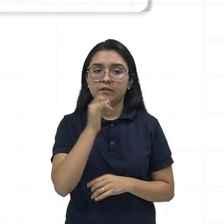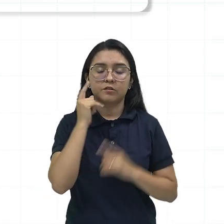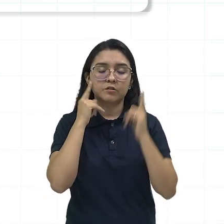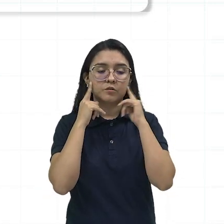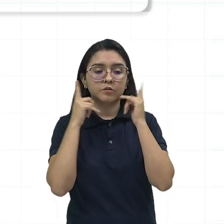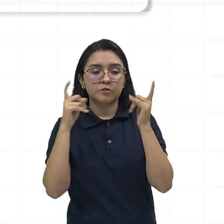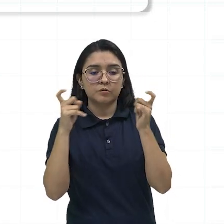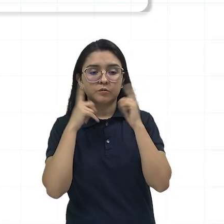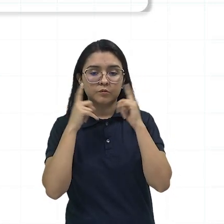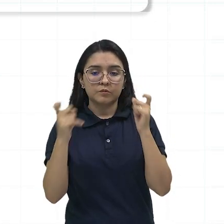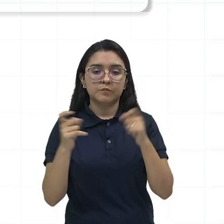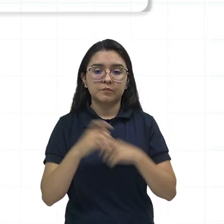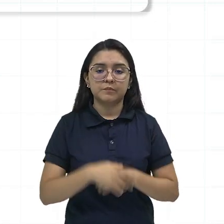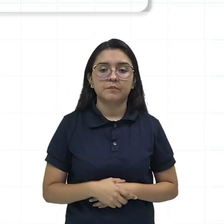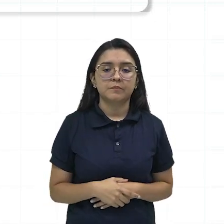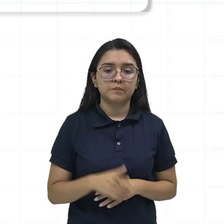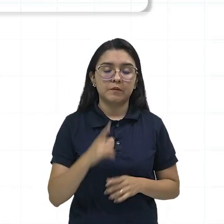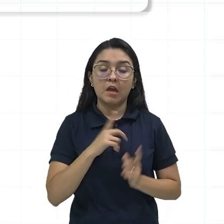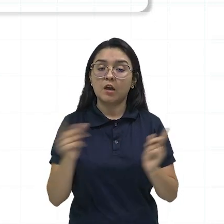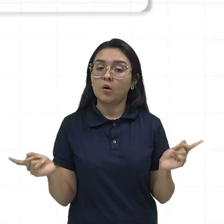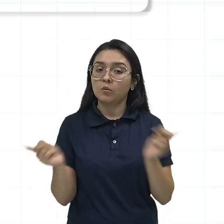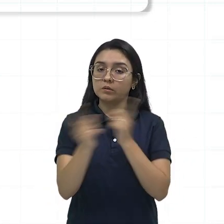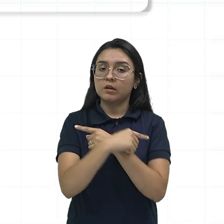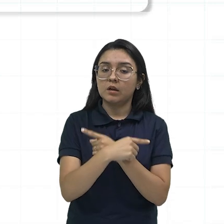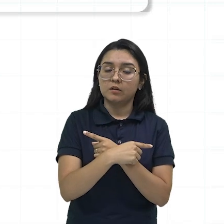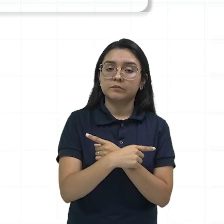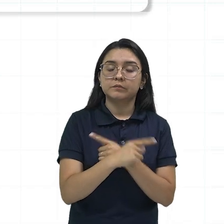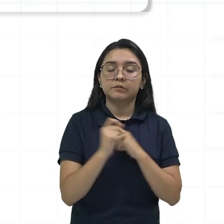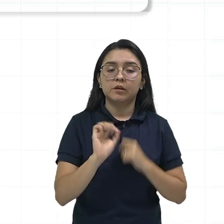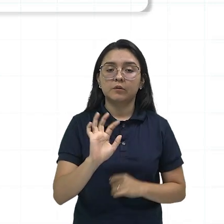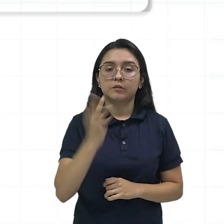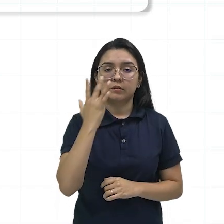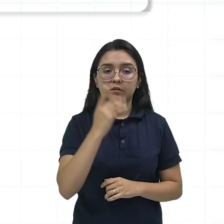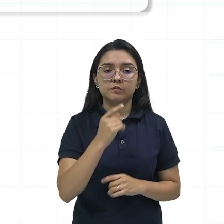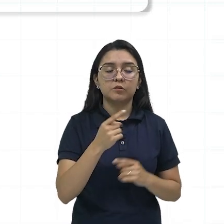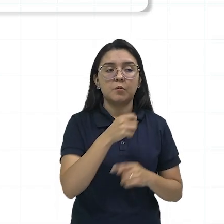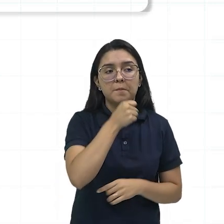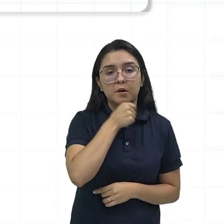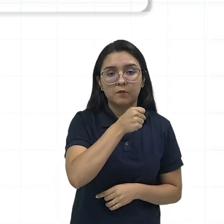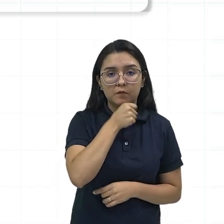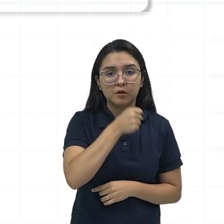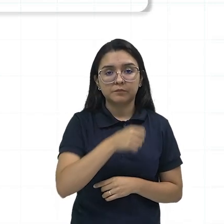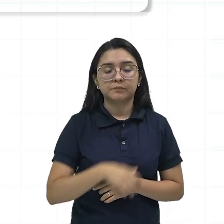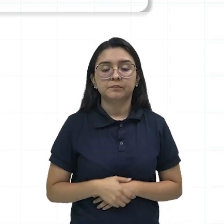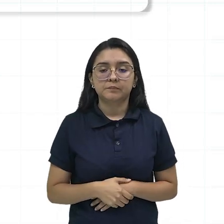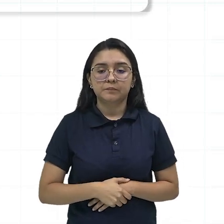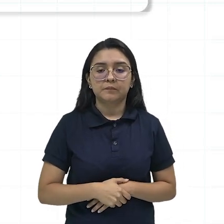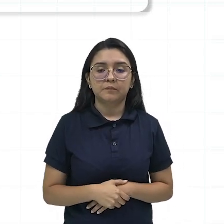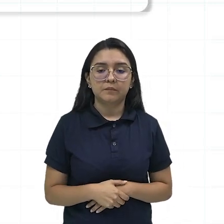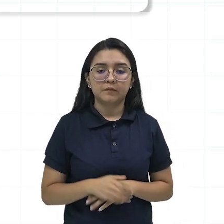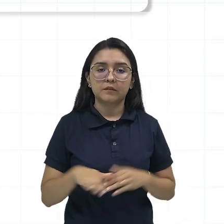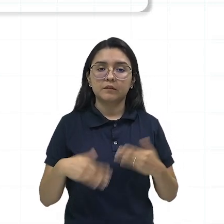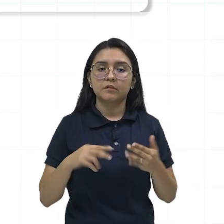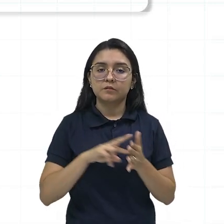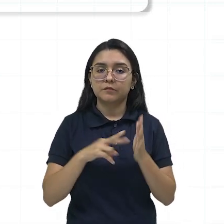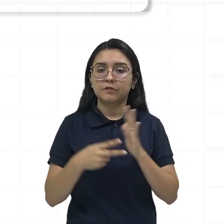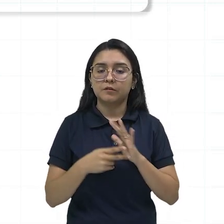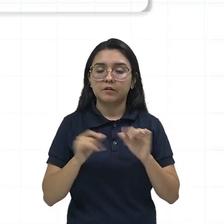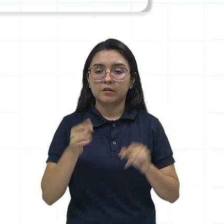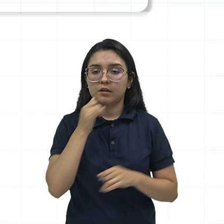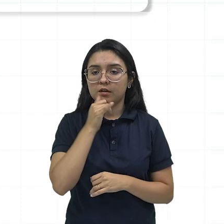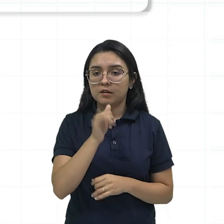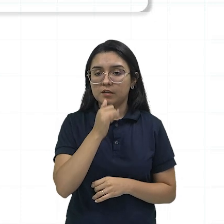Essa transformação é o caminho inverso do que acontece no microfone. Isto é, a